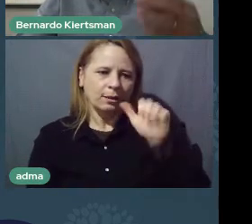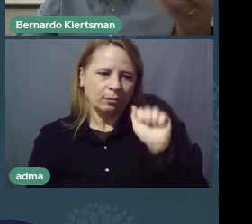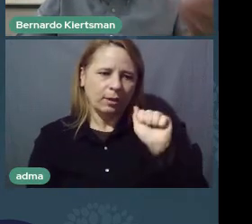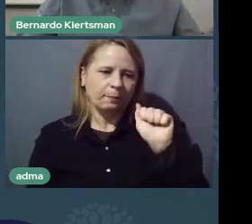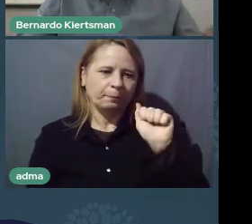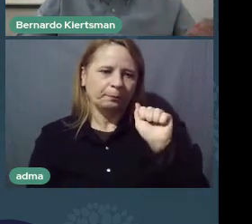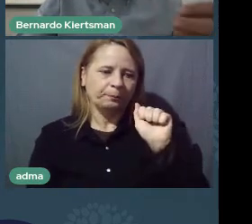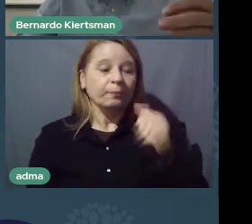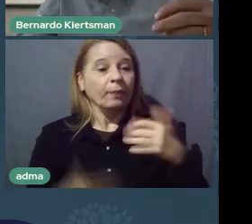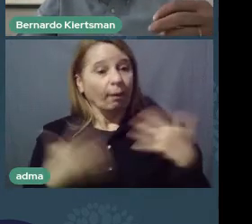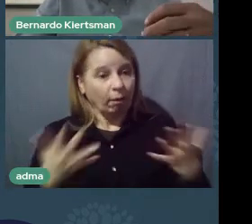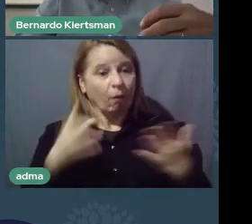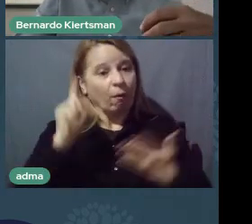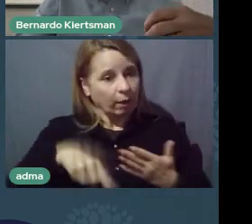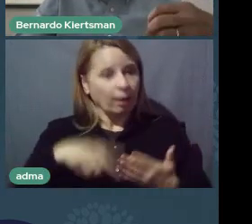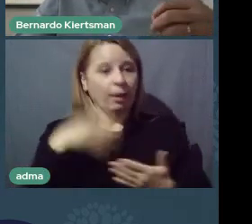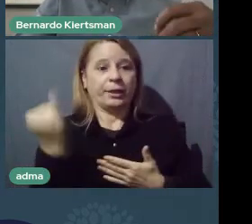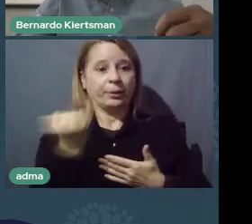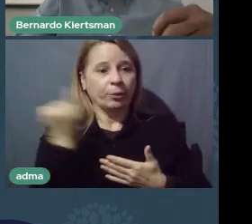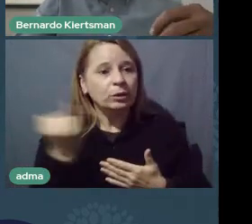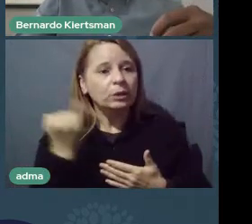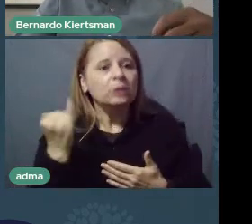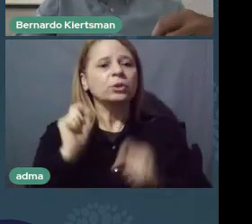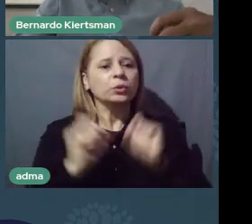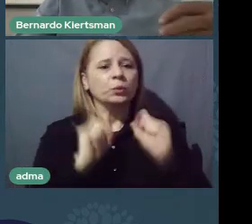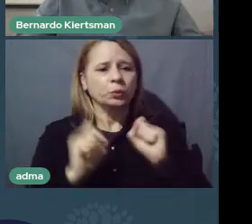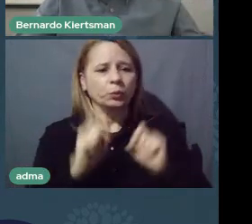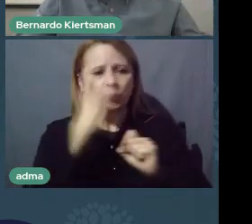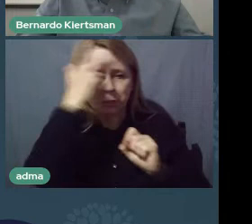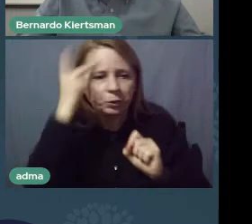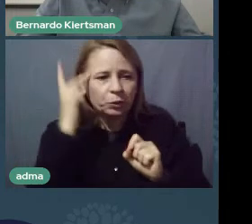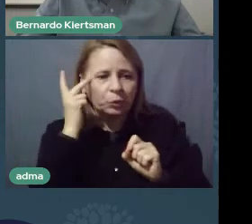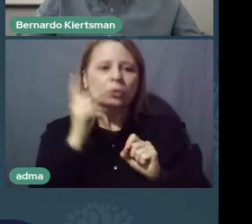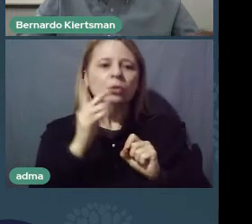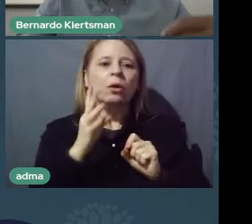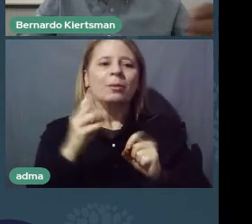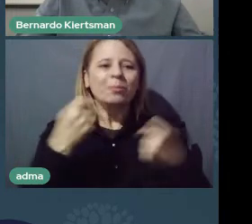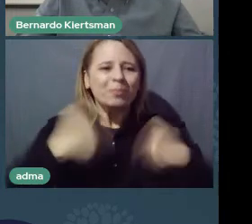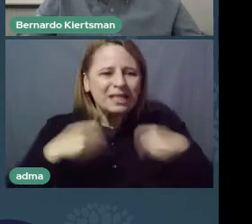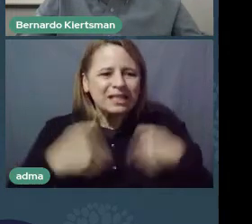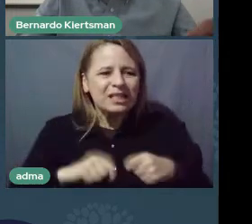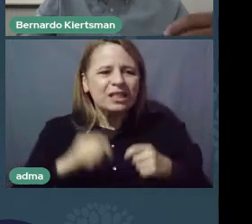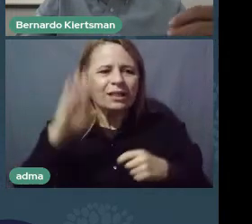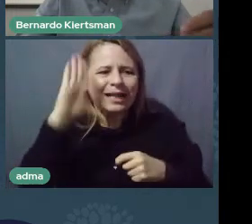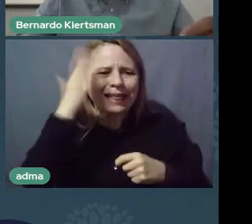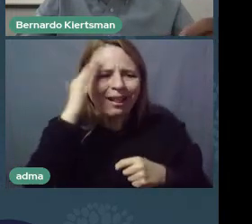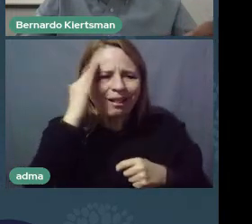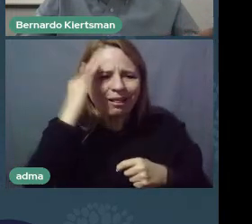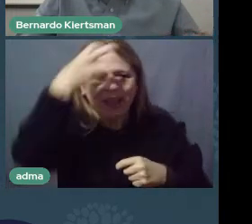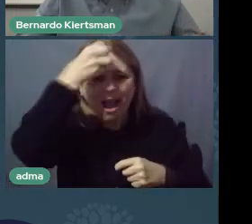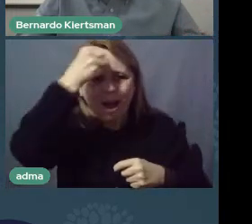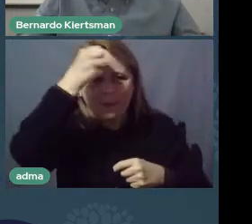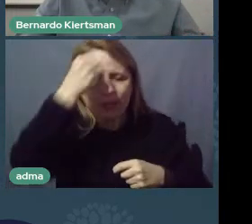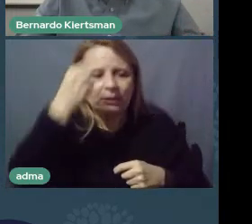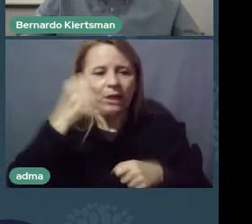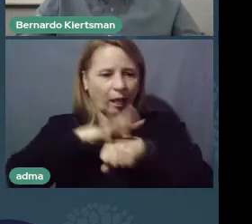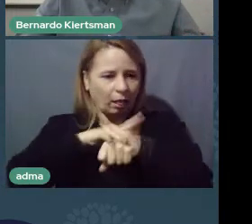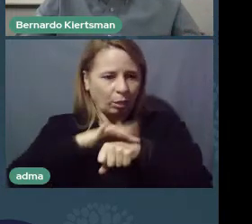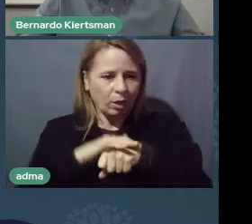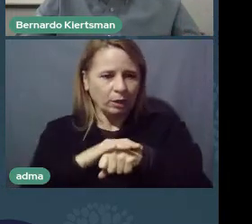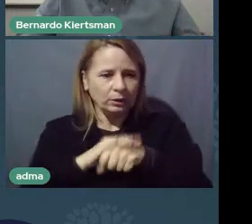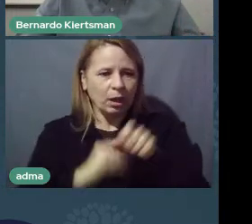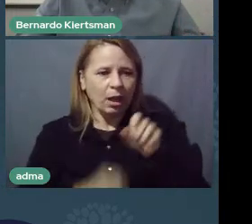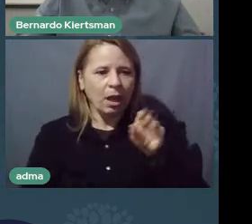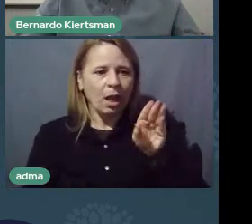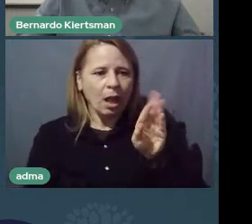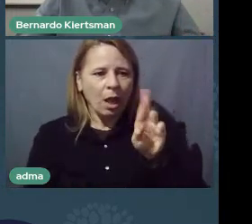Então, é importante porque esse indivíduo que conhece a sua doença, como bronquite ou bronquite asmática, ele